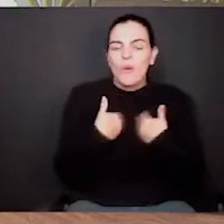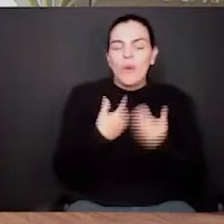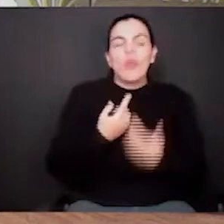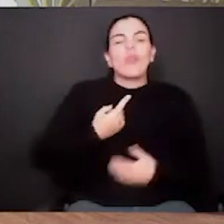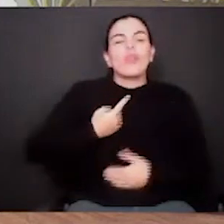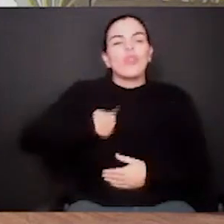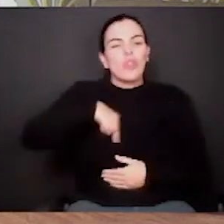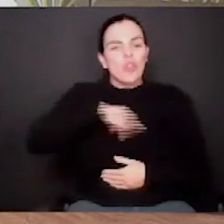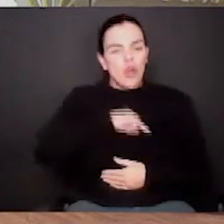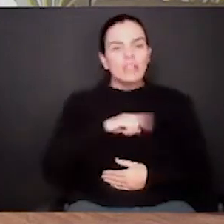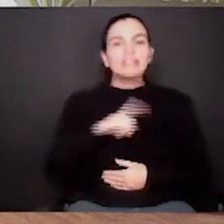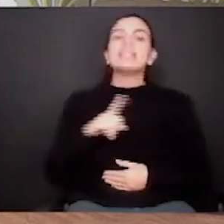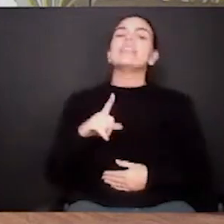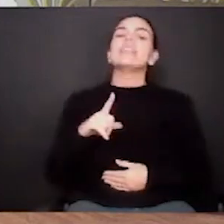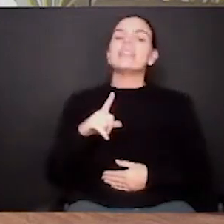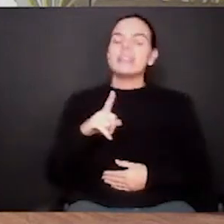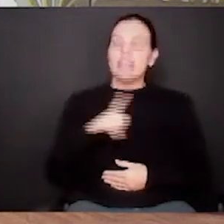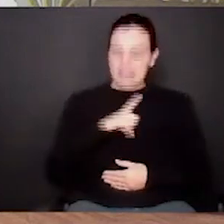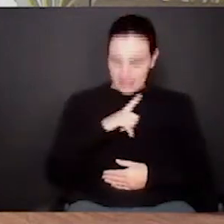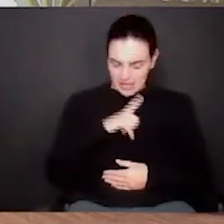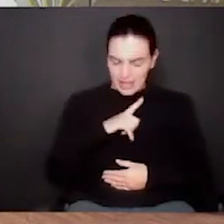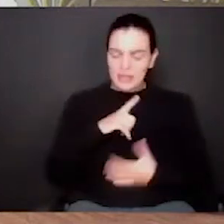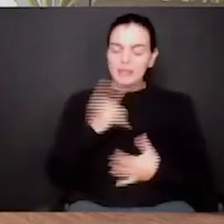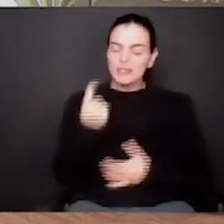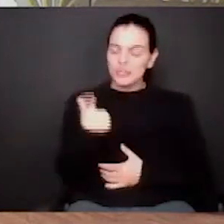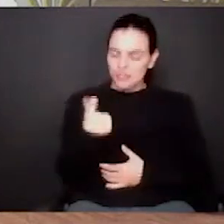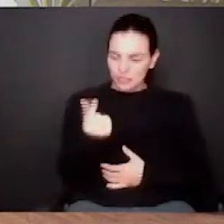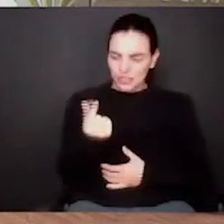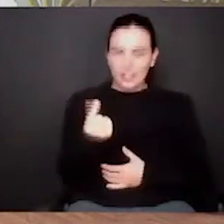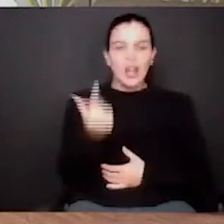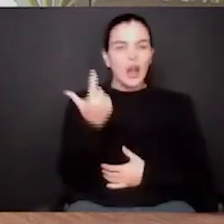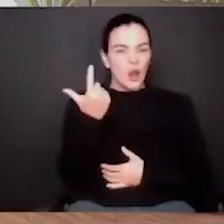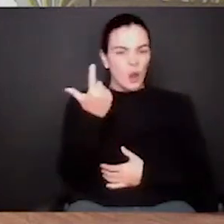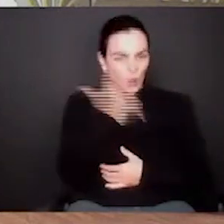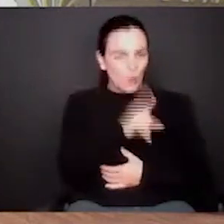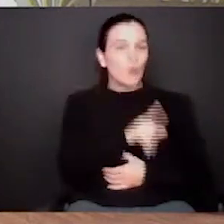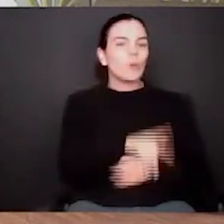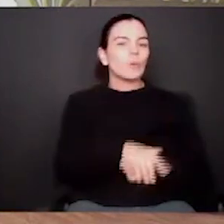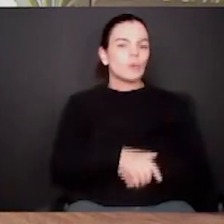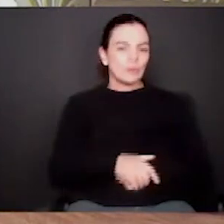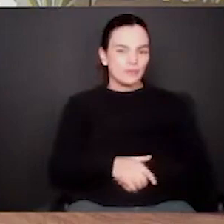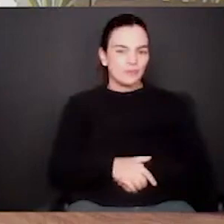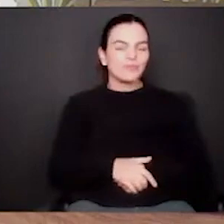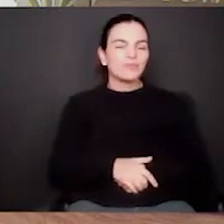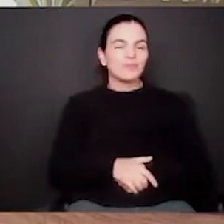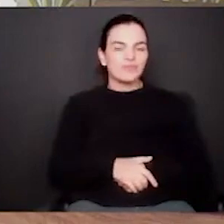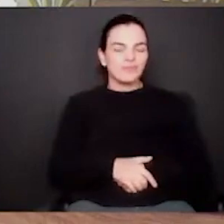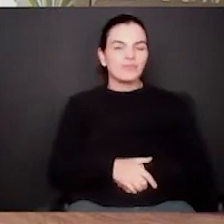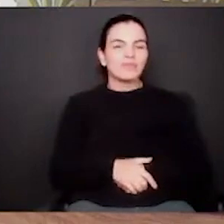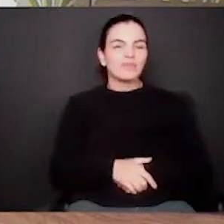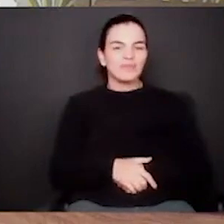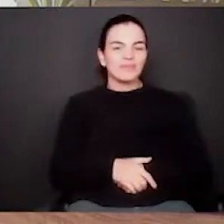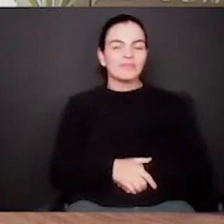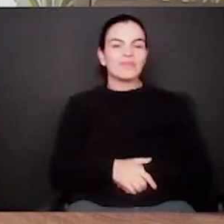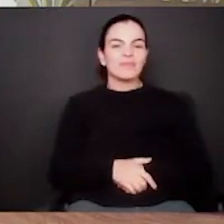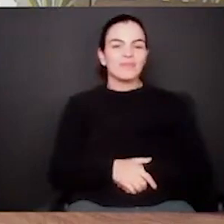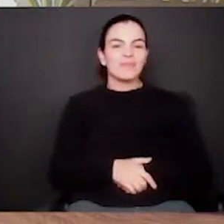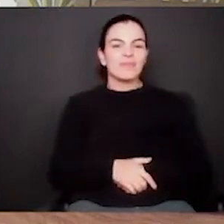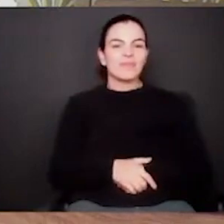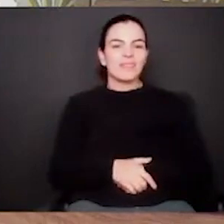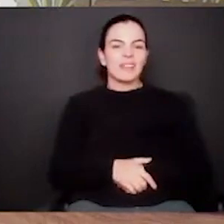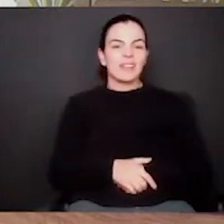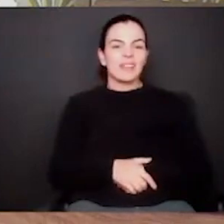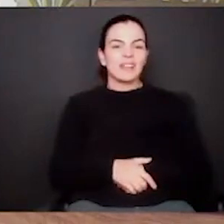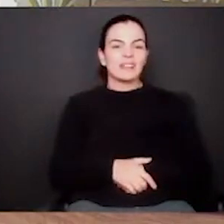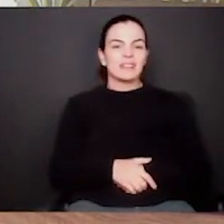dinheiro. E eu atribuo a responsabilidade pela falta de alcance de